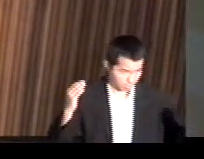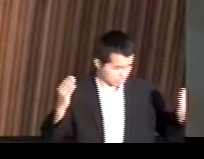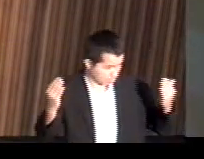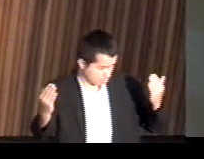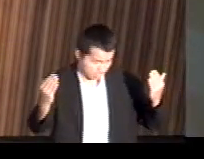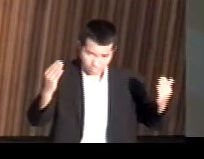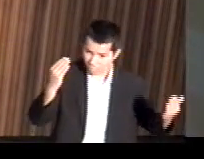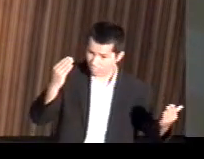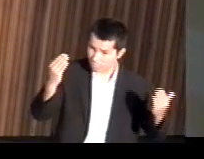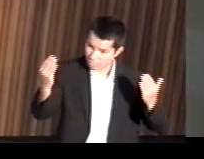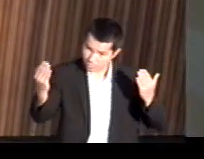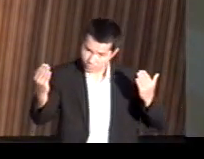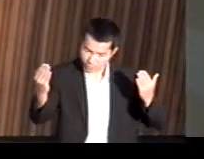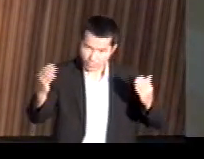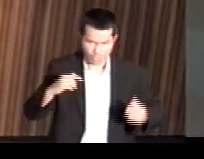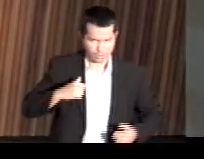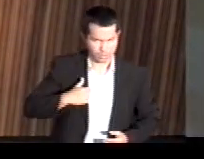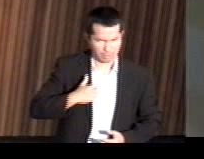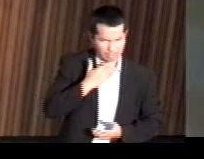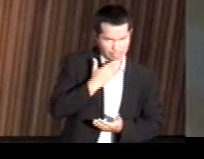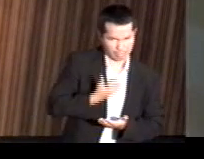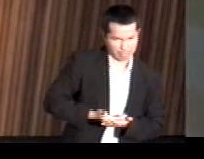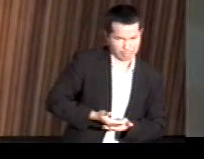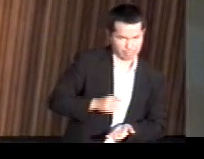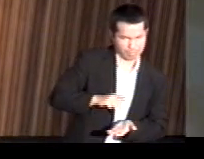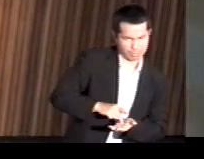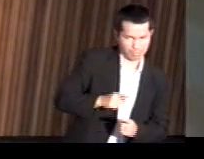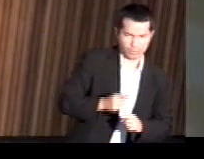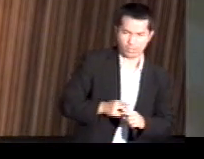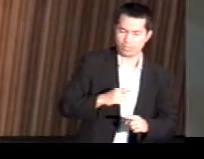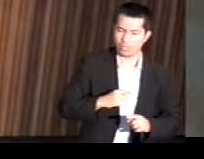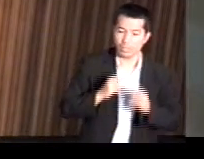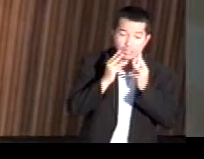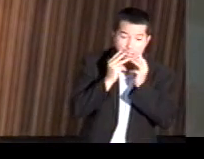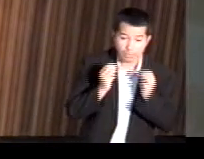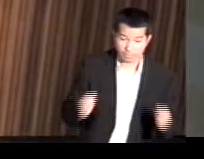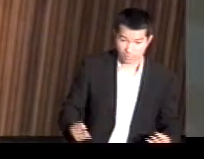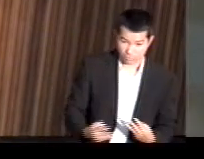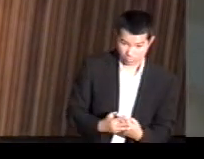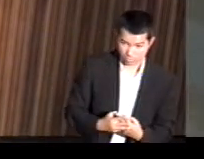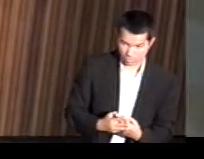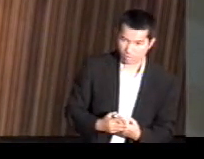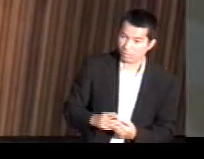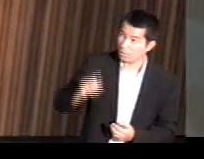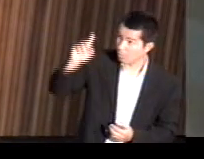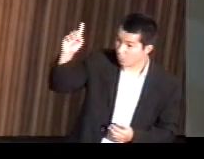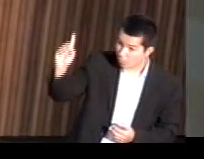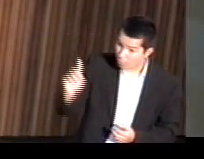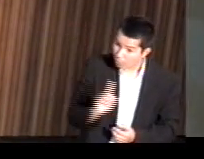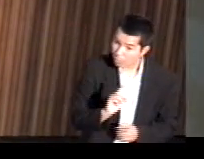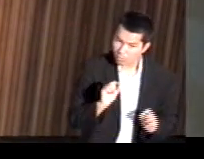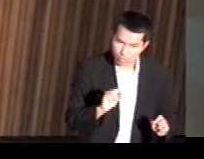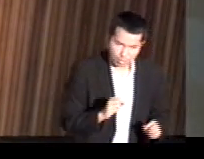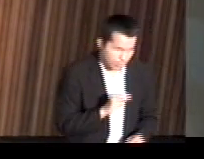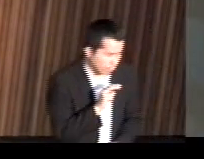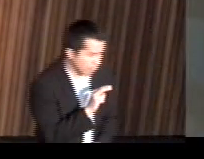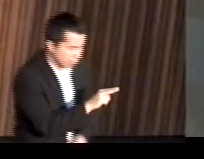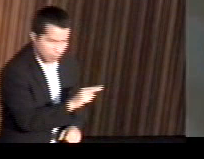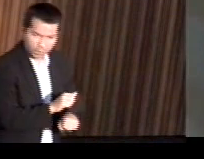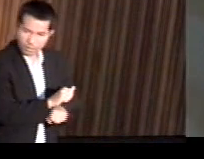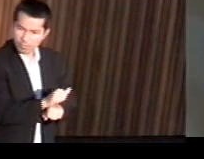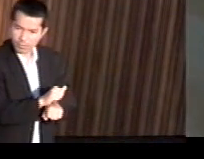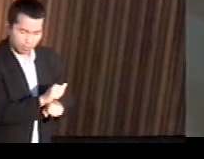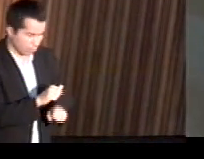que Melquisedeque veio abençoar Abraão por ele ter